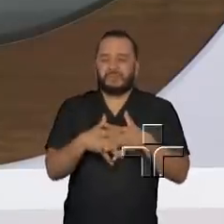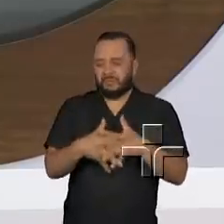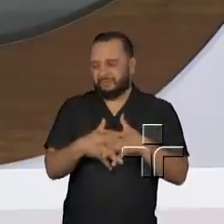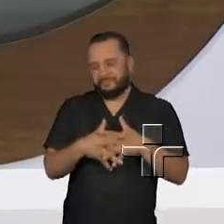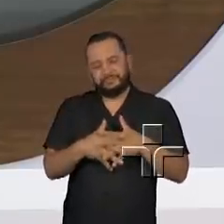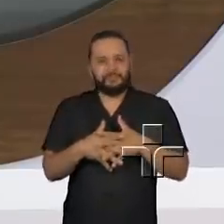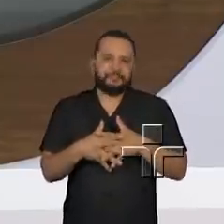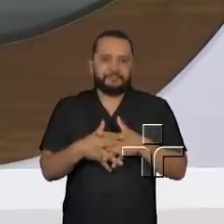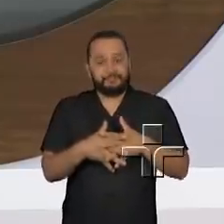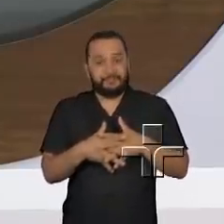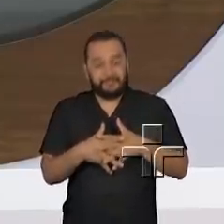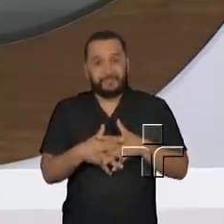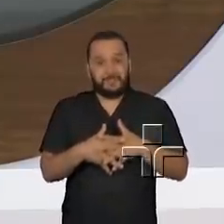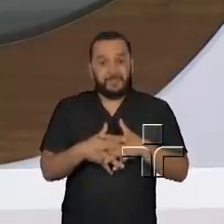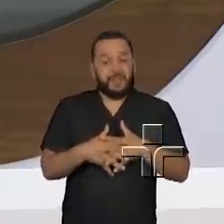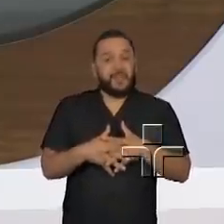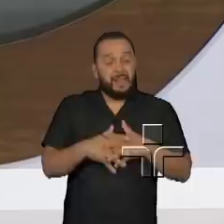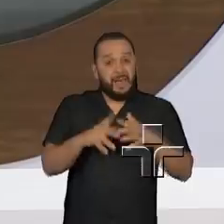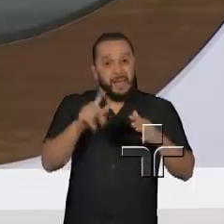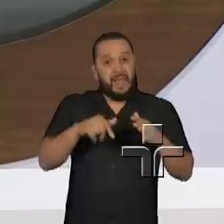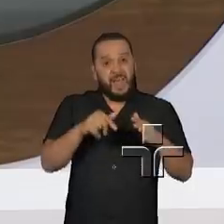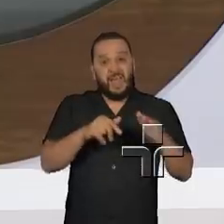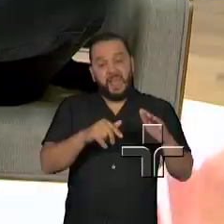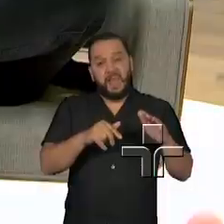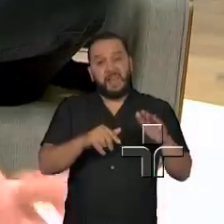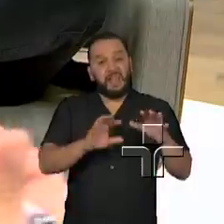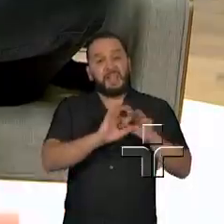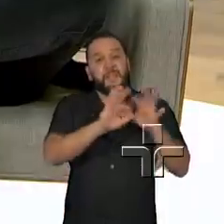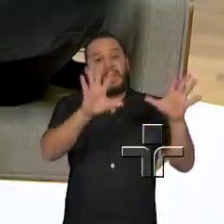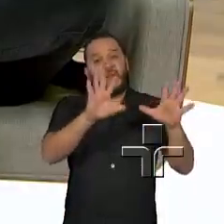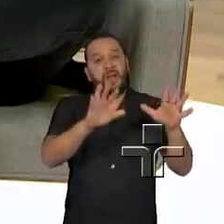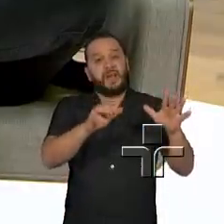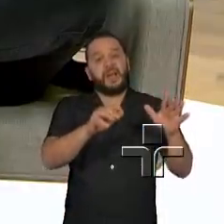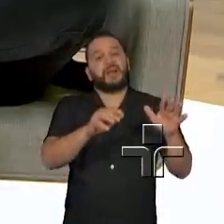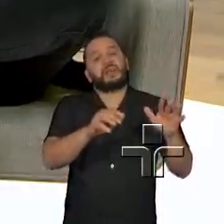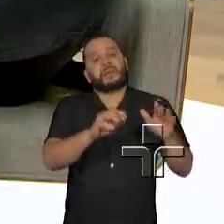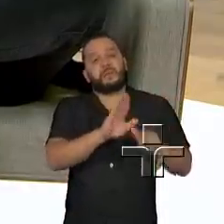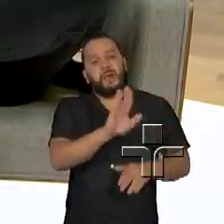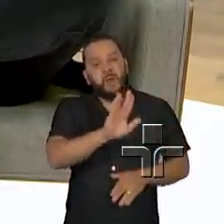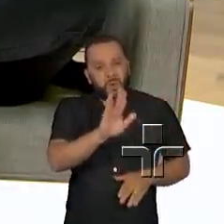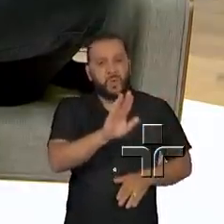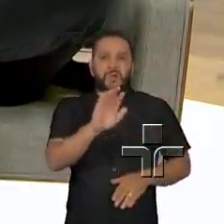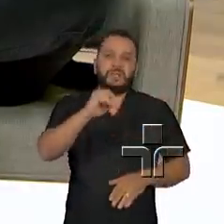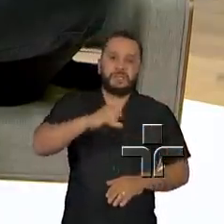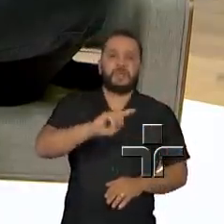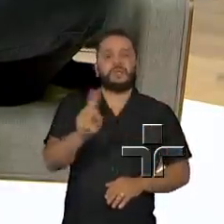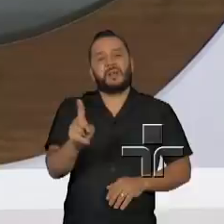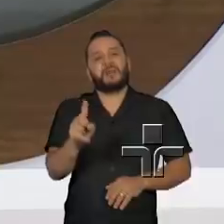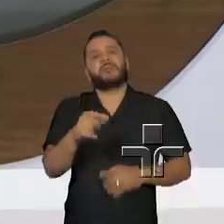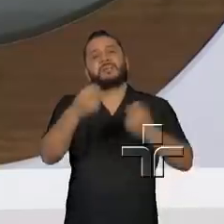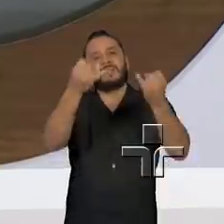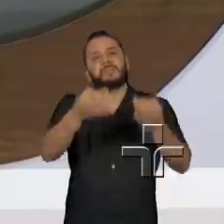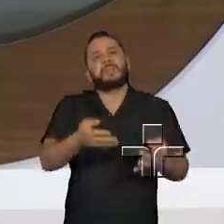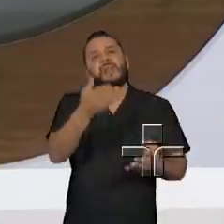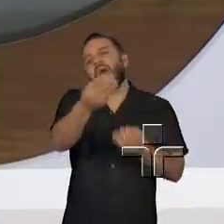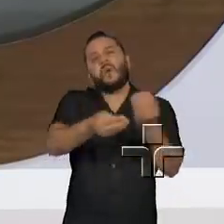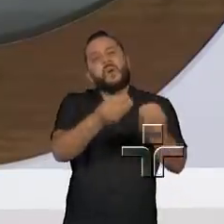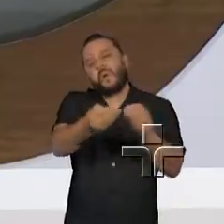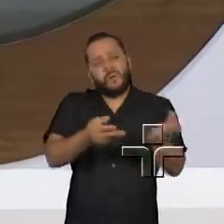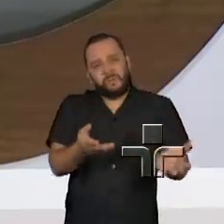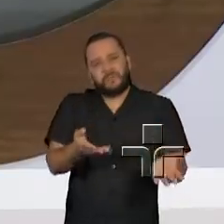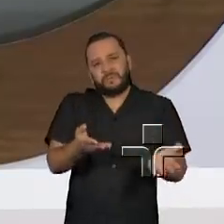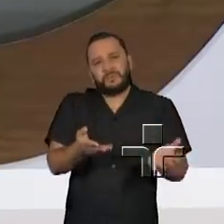entre se isso é legalizar a maconha ou não. Gostaria que o senhor falasse um pouquinho sobre o assunto e como é que o senhor acha que ele deve ser encaminhado